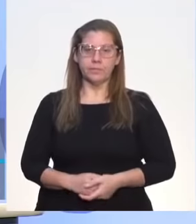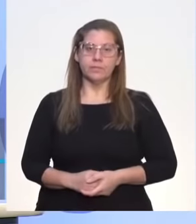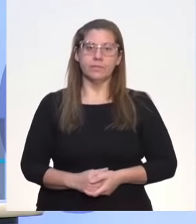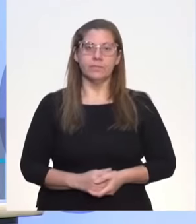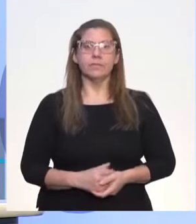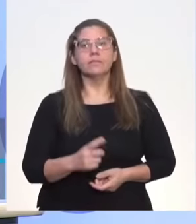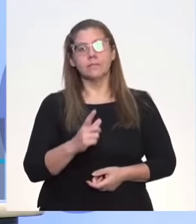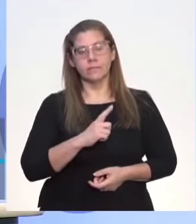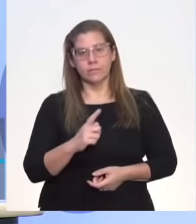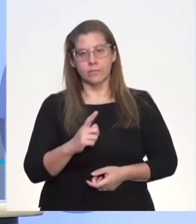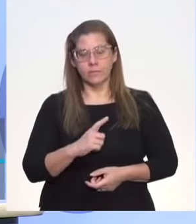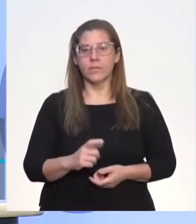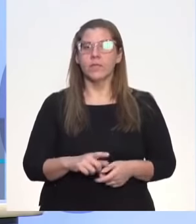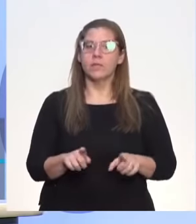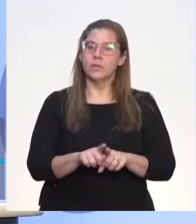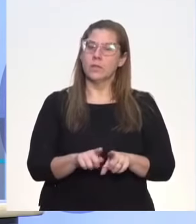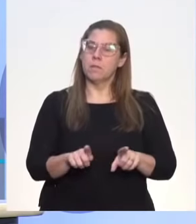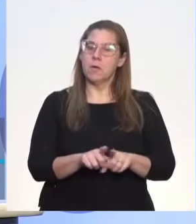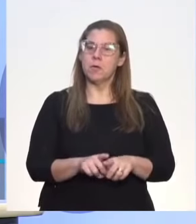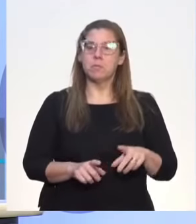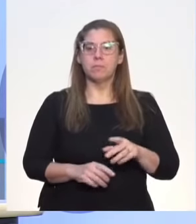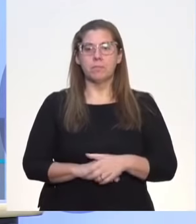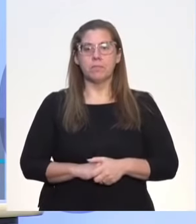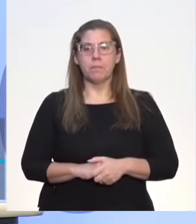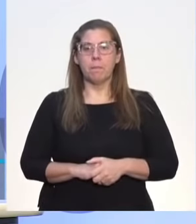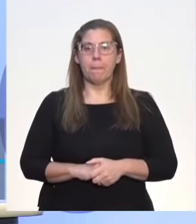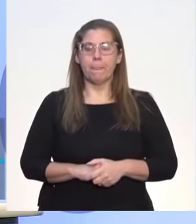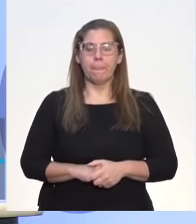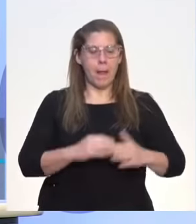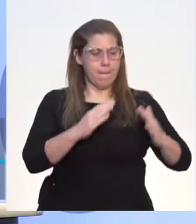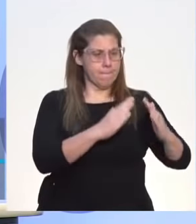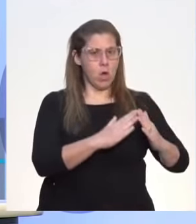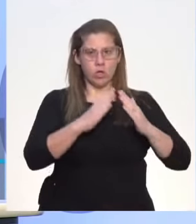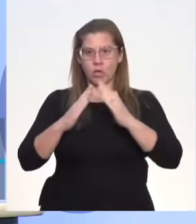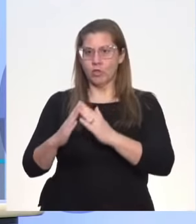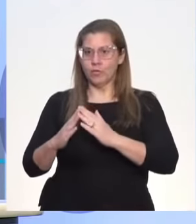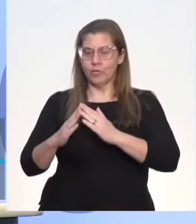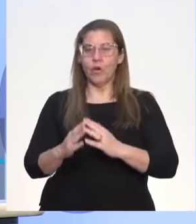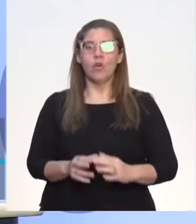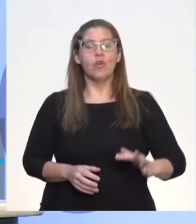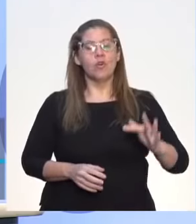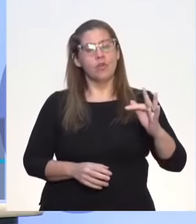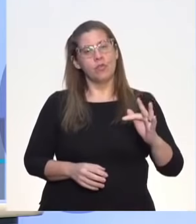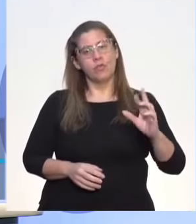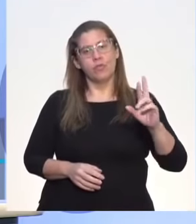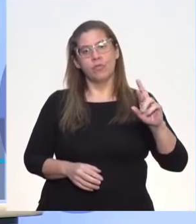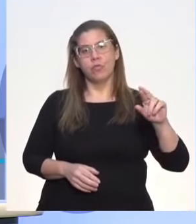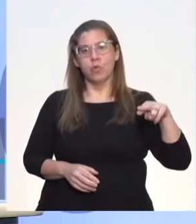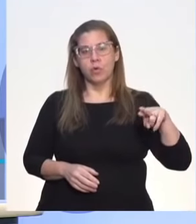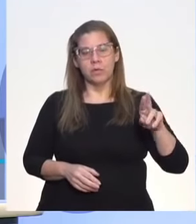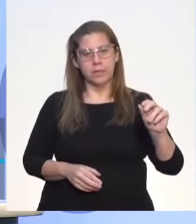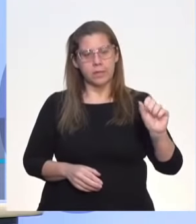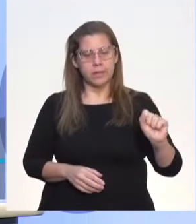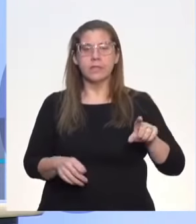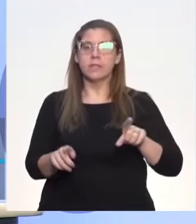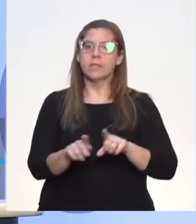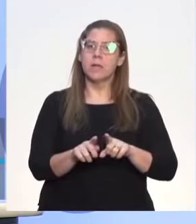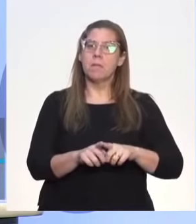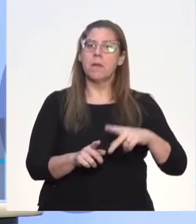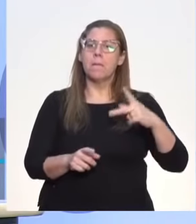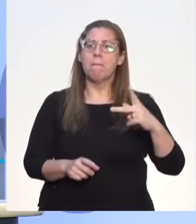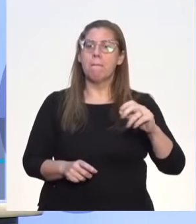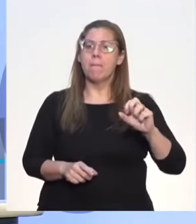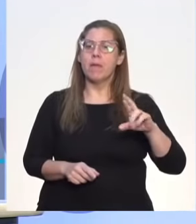até o endrel que é aluno da professora Silva falou que mora do lado das Furnas em Três Lagoas A Ilha Solteira e Pereira